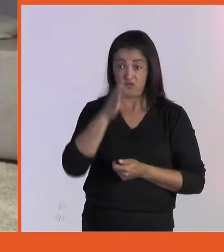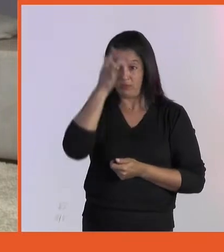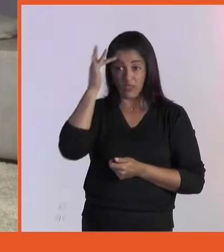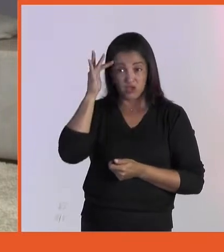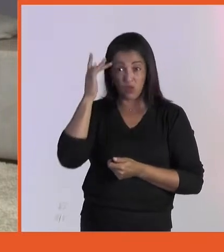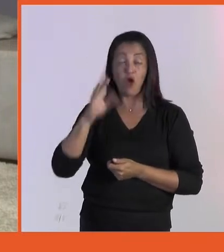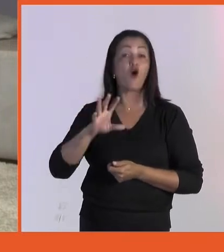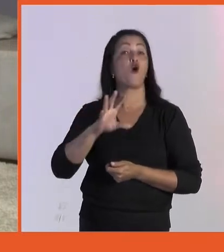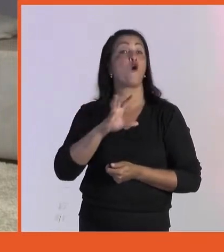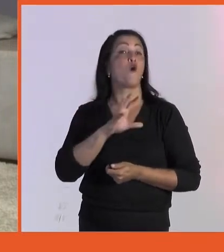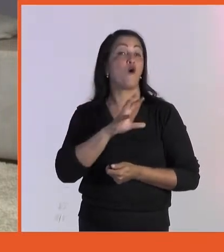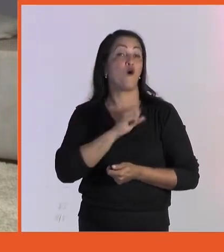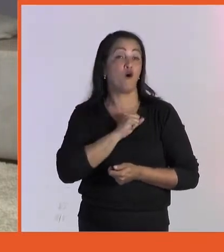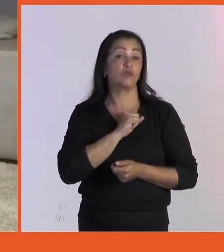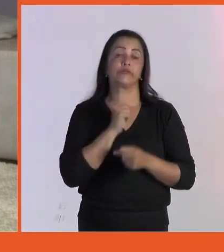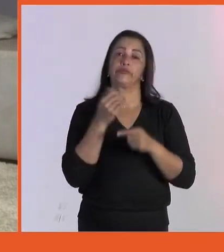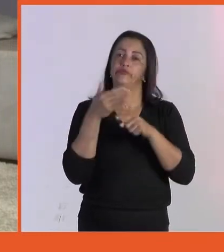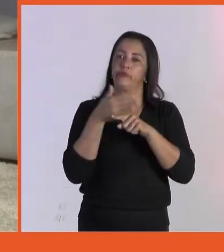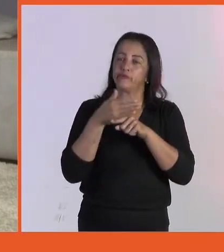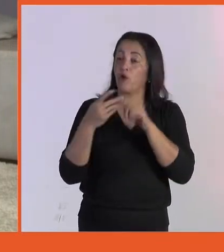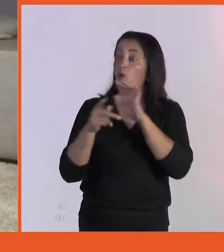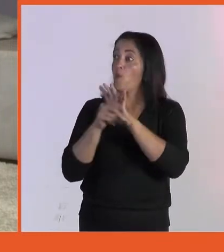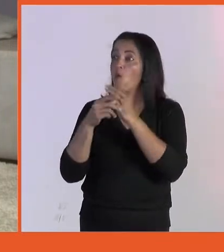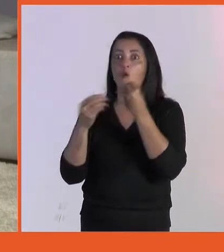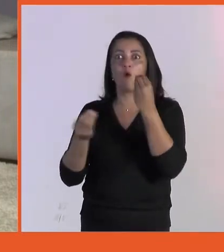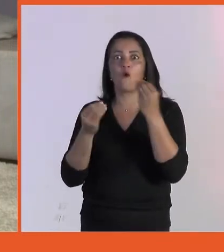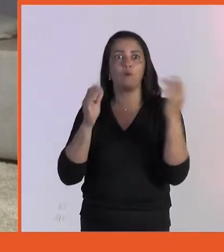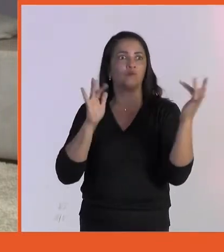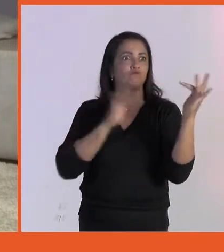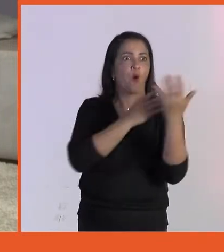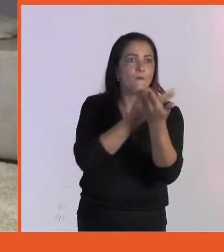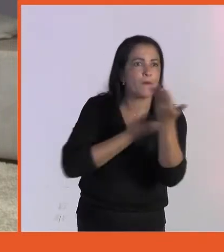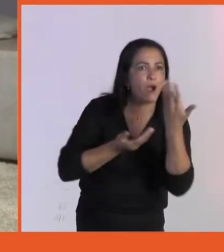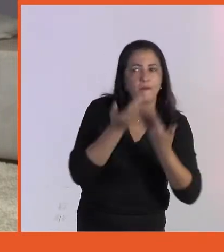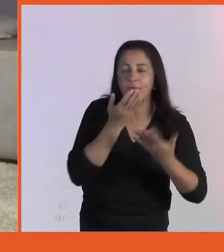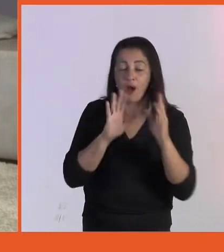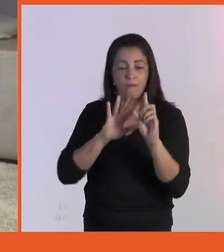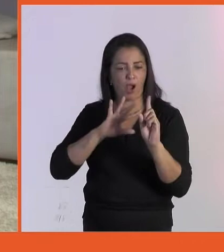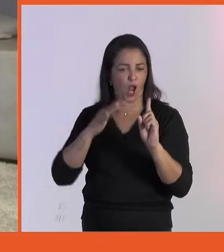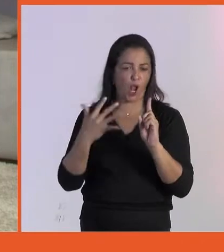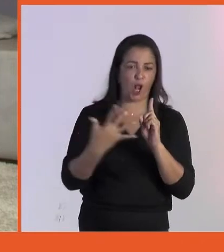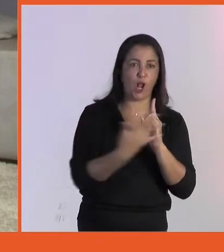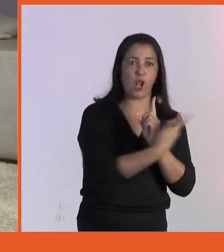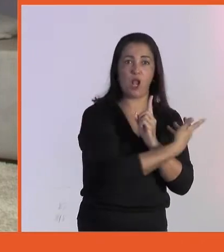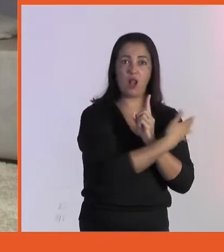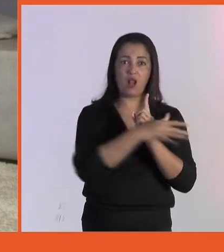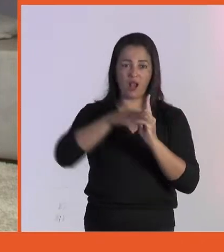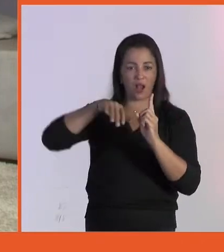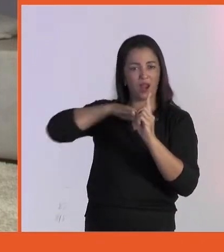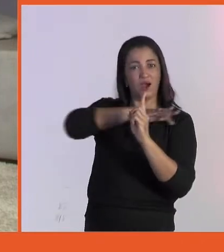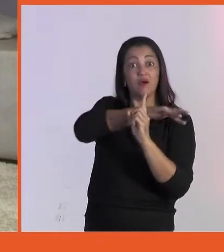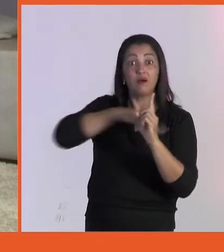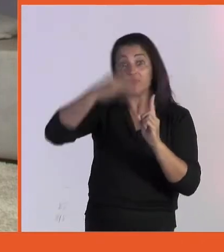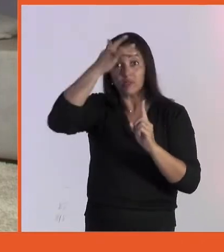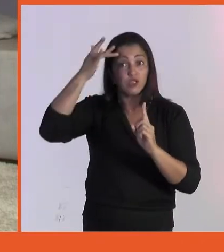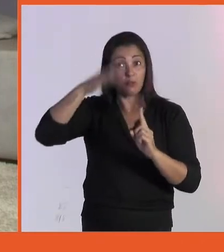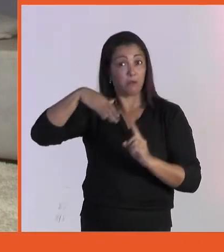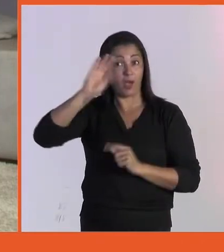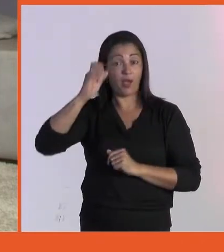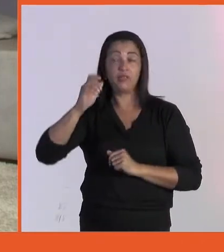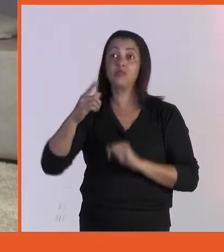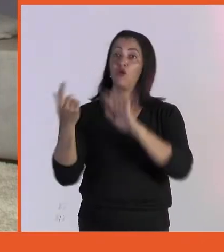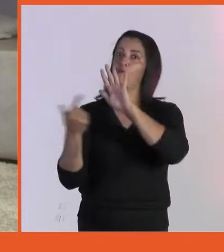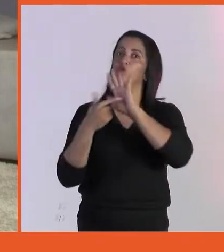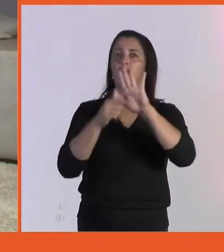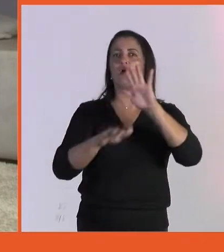elas gostam de fazer parte de comunidade também, de estar com mais pessoas ao redor daquilo que ela está consumindo. E mostrar